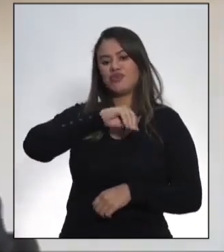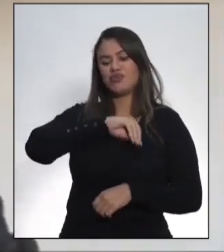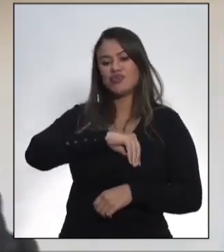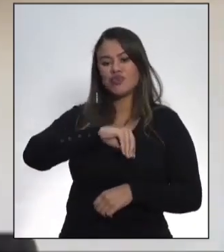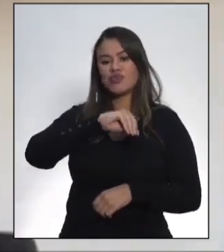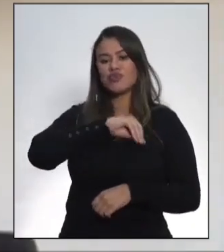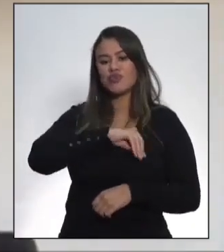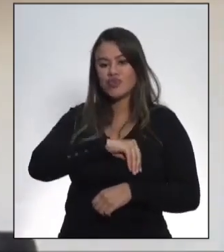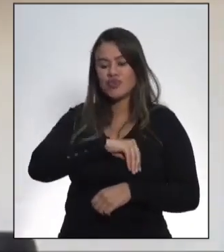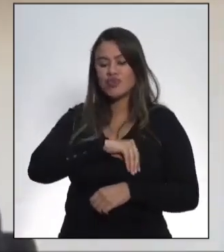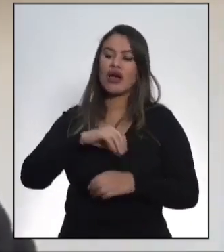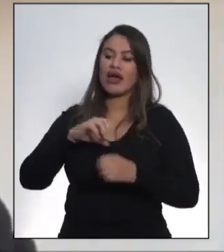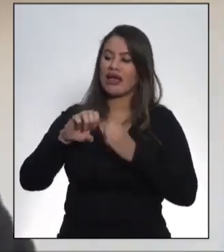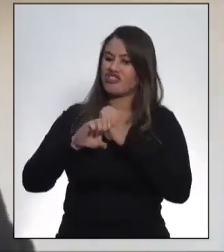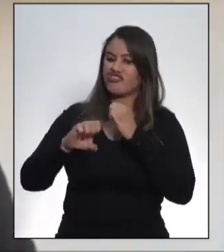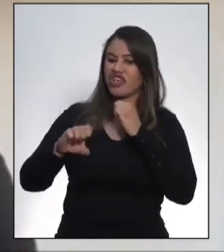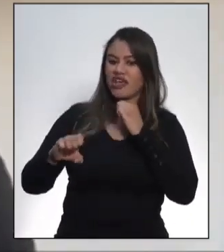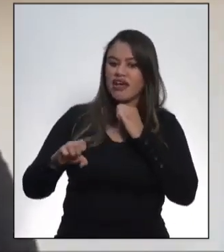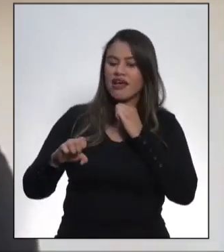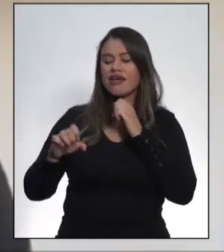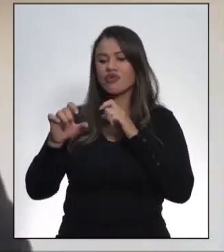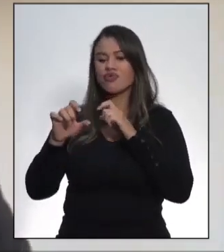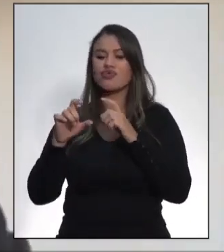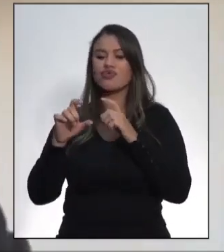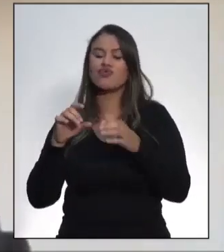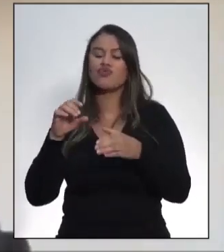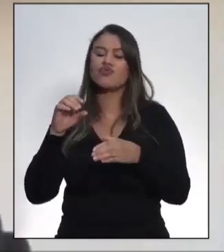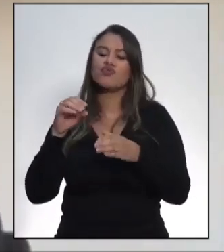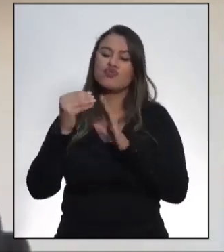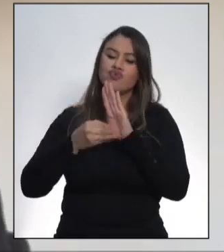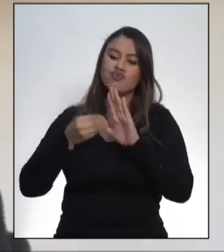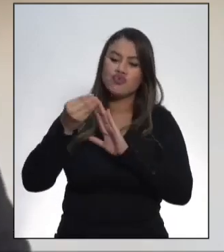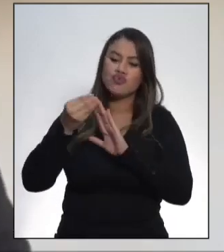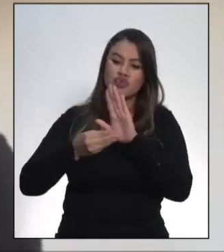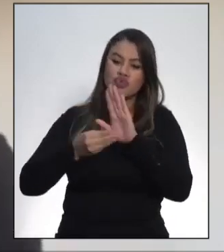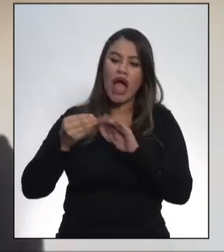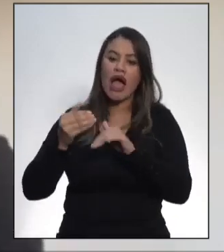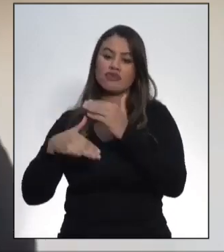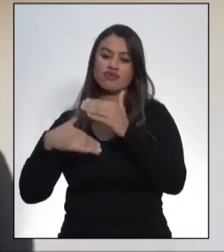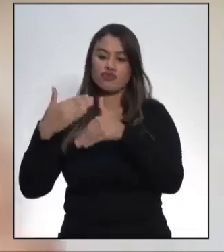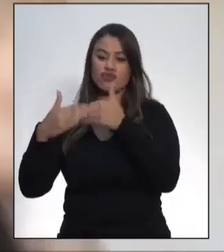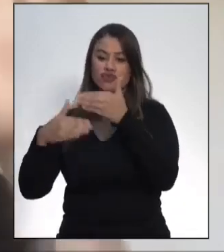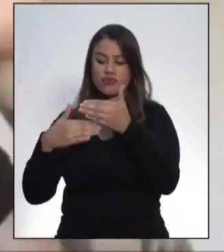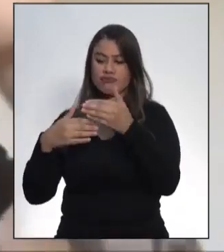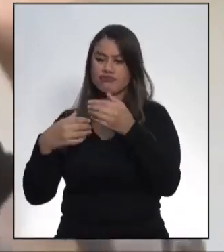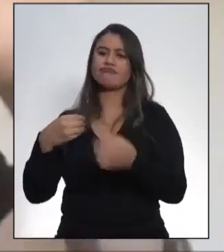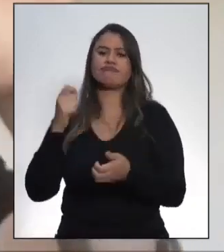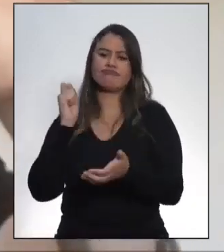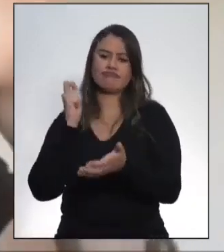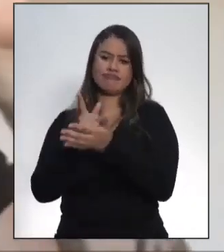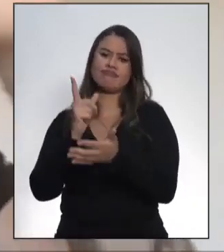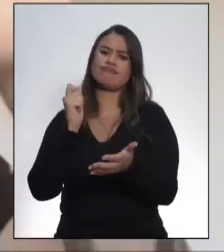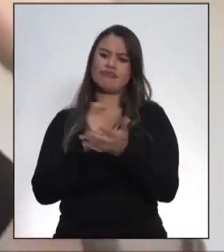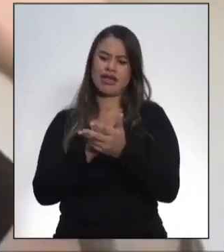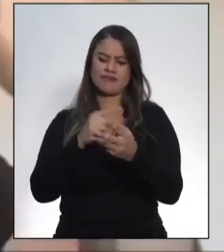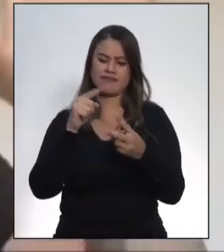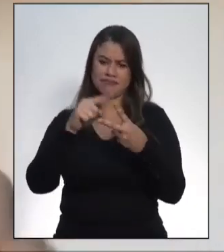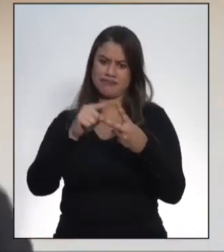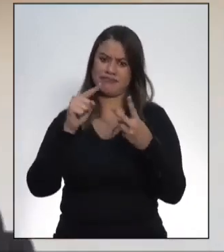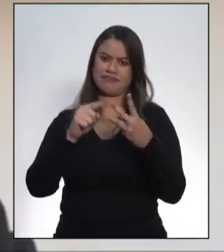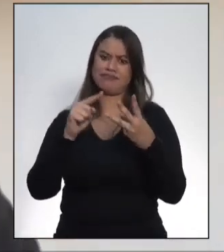desenvolvedores, dos designers, também faz parte do nosso custo. Além disso, para que aquele site exista